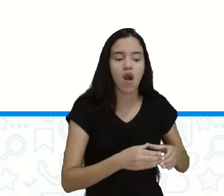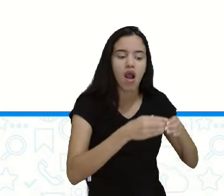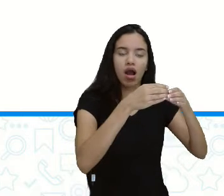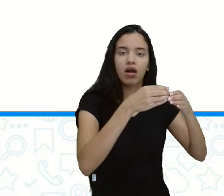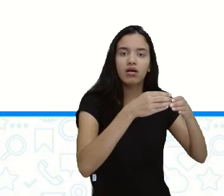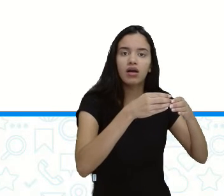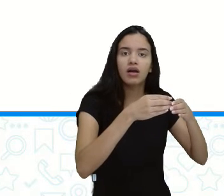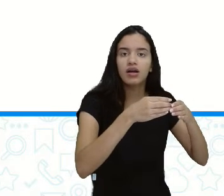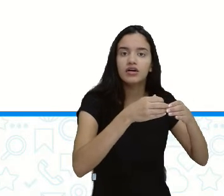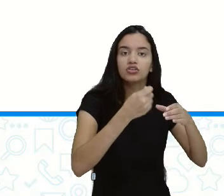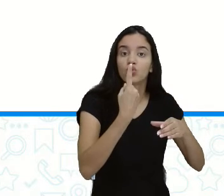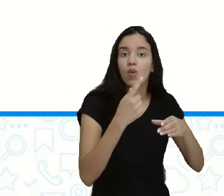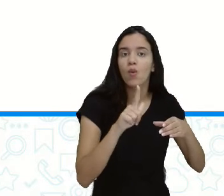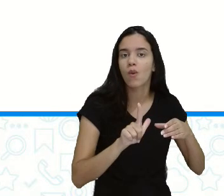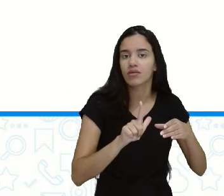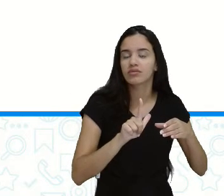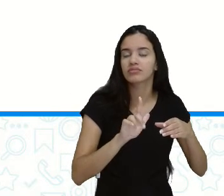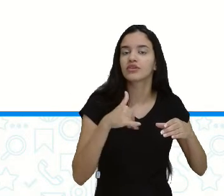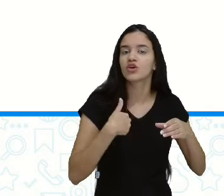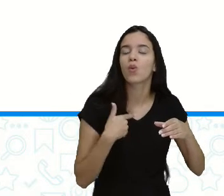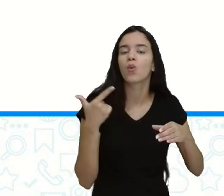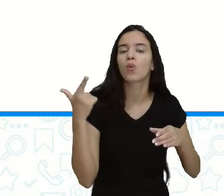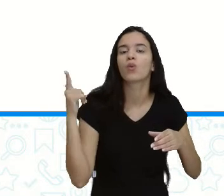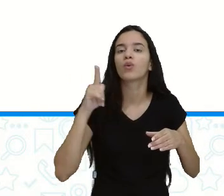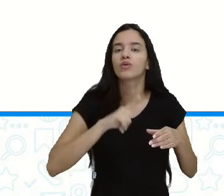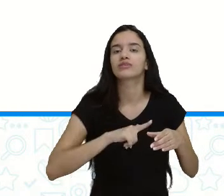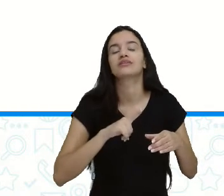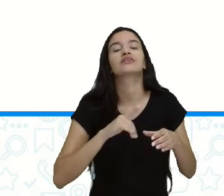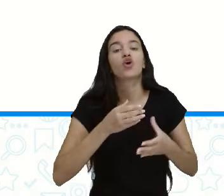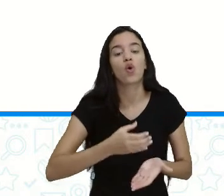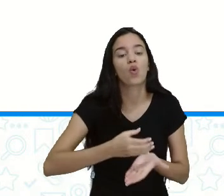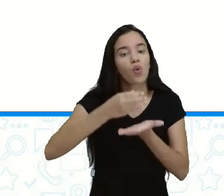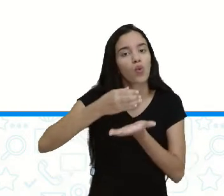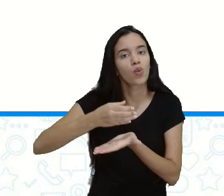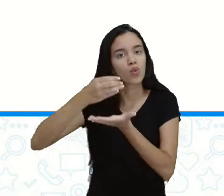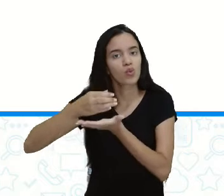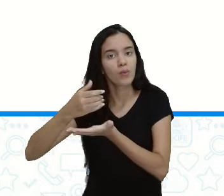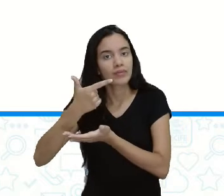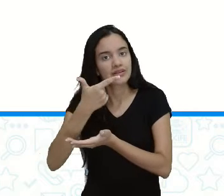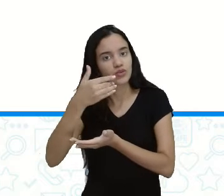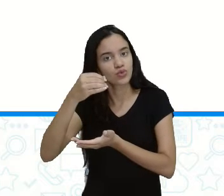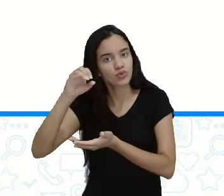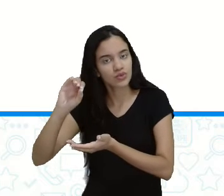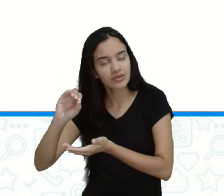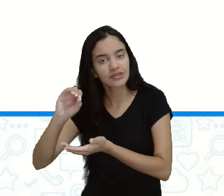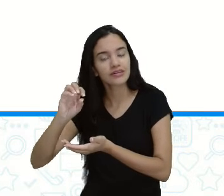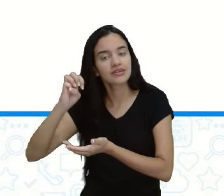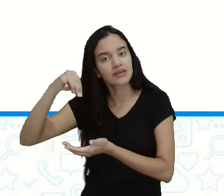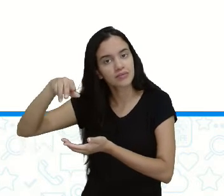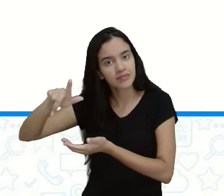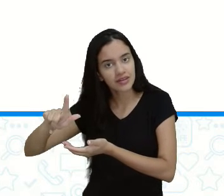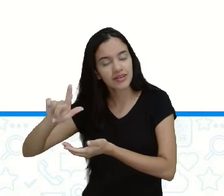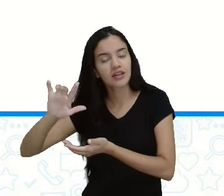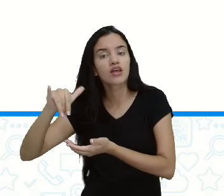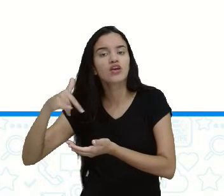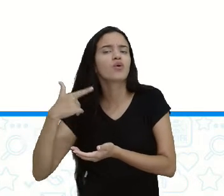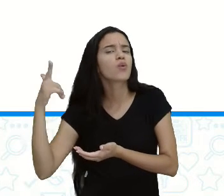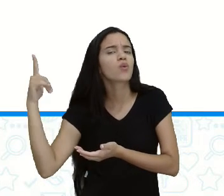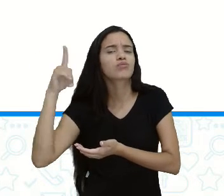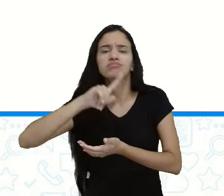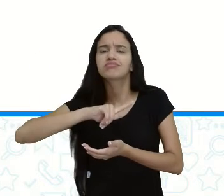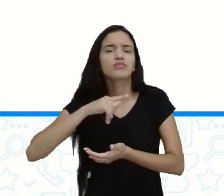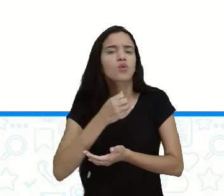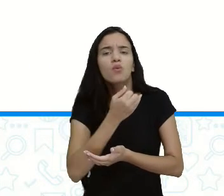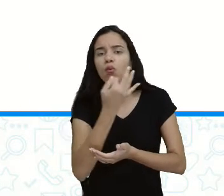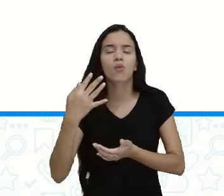de leite eu consigo encher 5 copos de 200 ml, com 3 caixas de leite eu vou conseguir encher